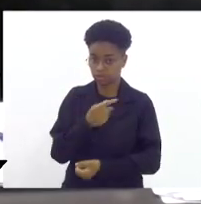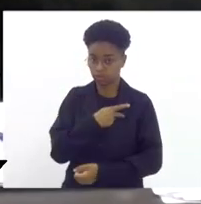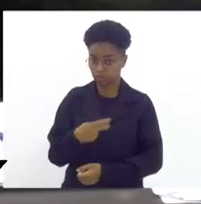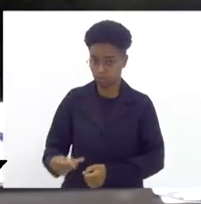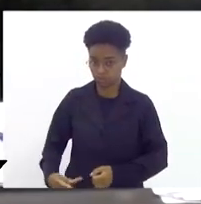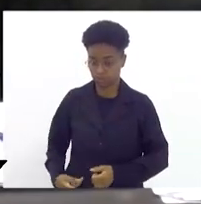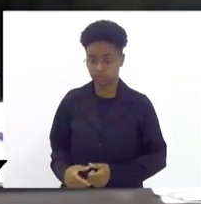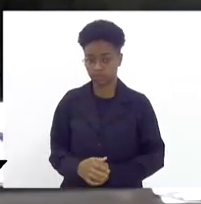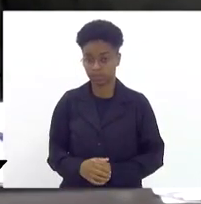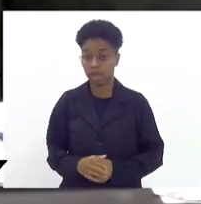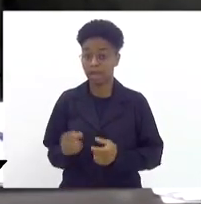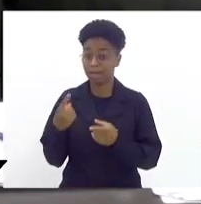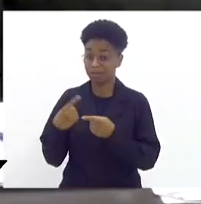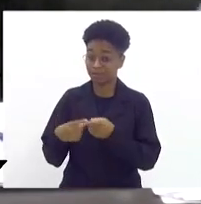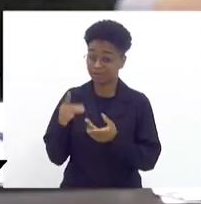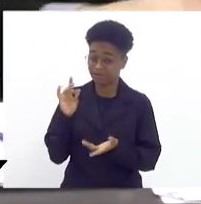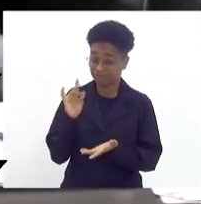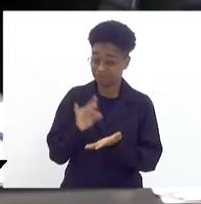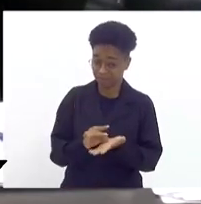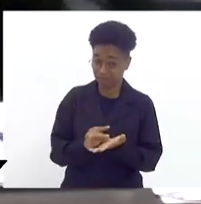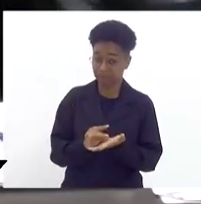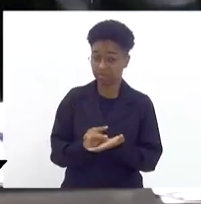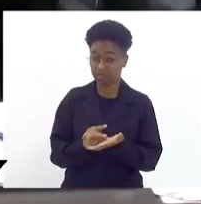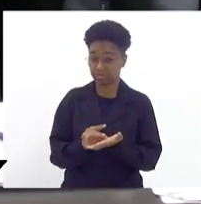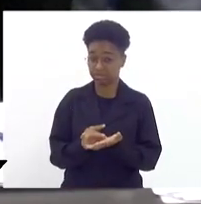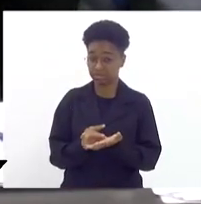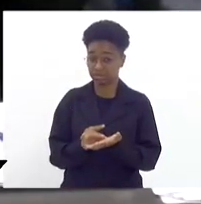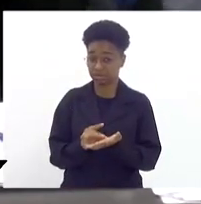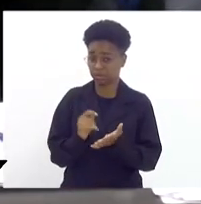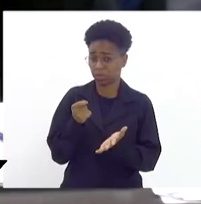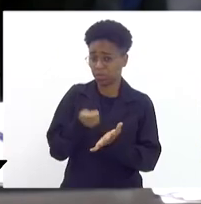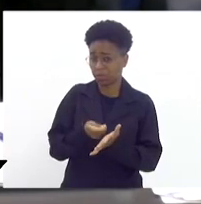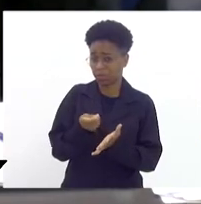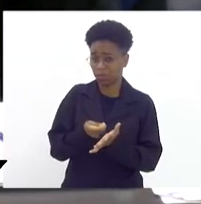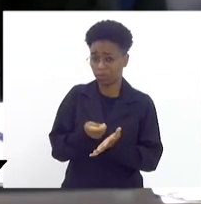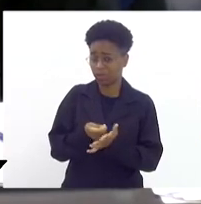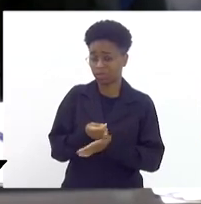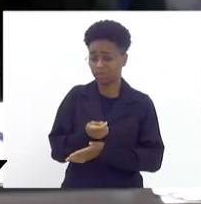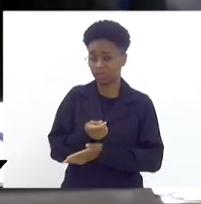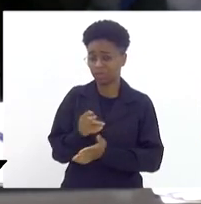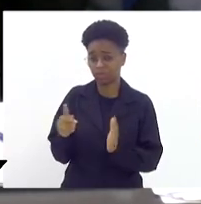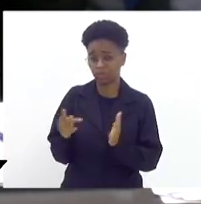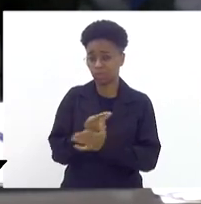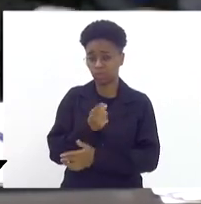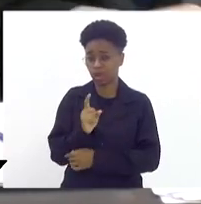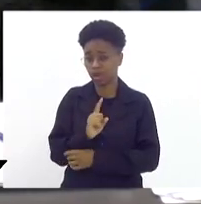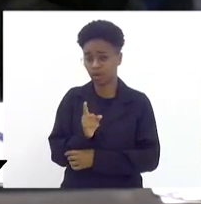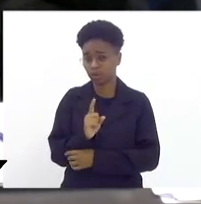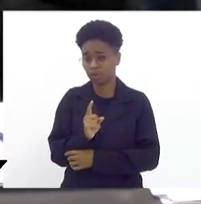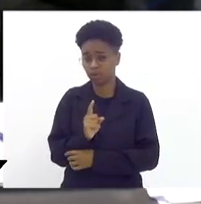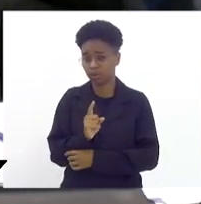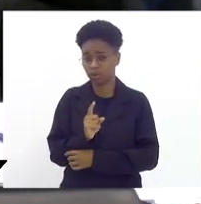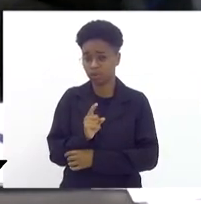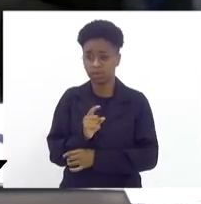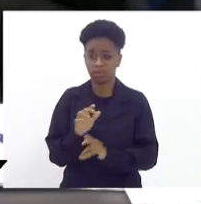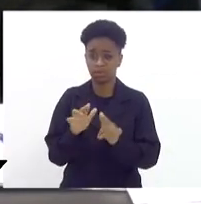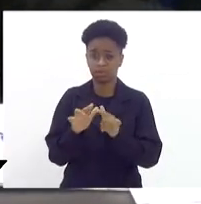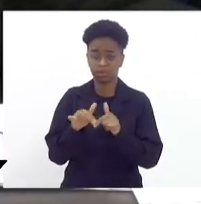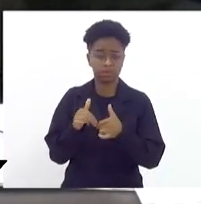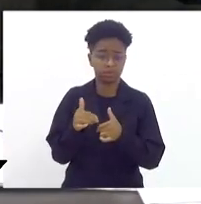presidência, porque, na realidade, essa exigência ela já não é realizada pelos tabelionatos de